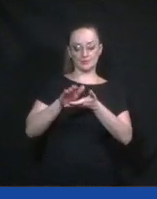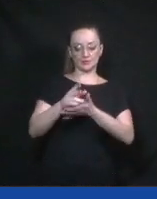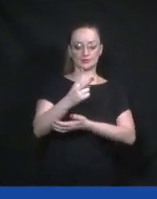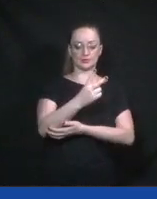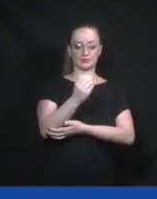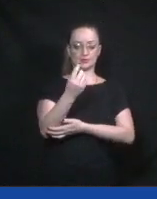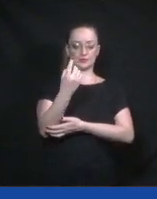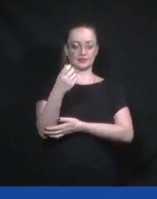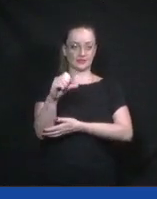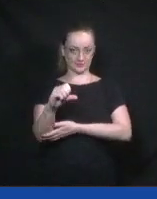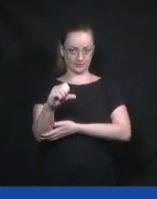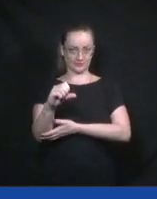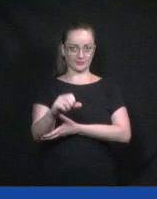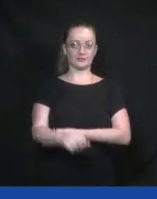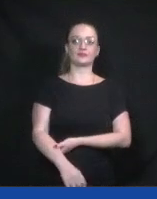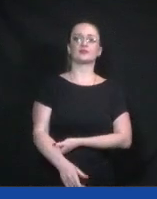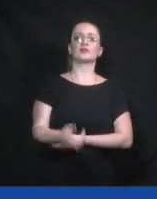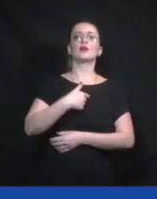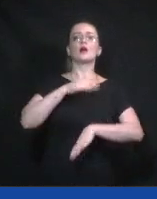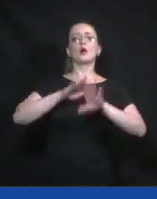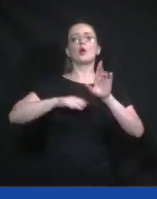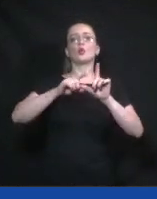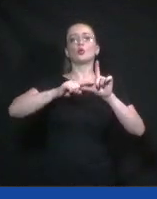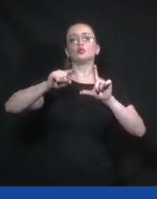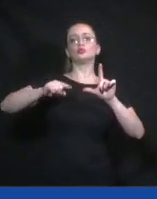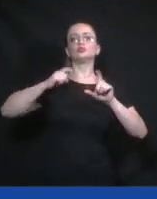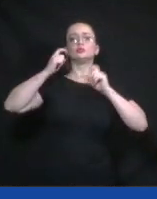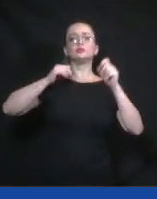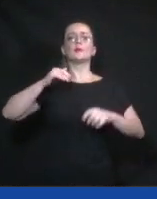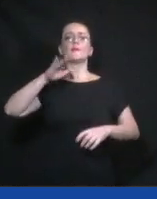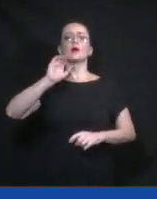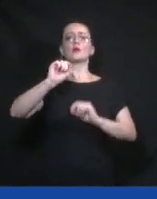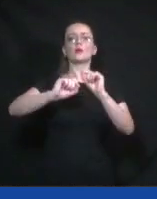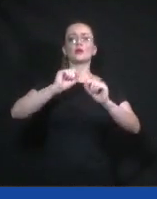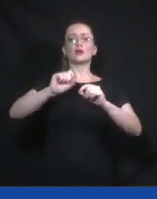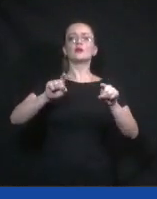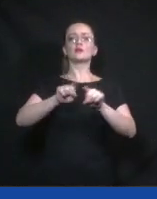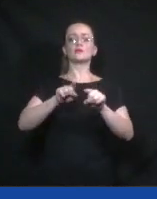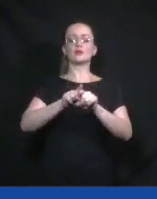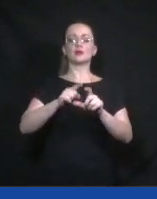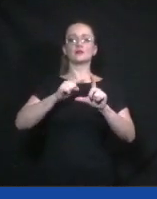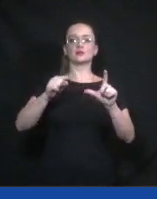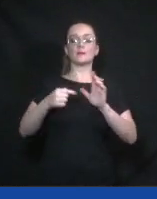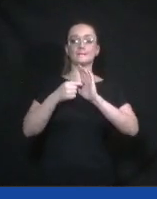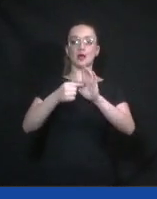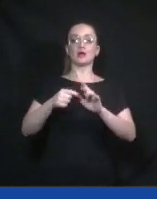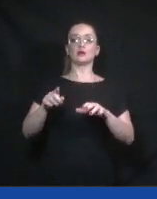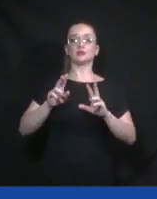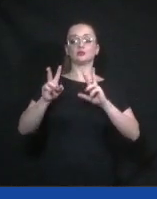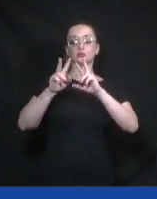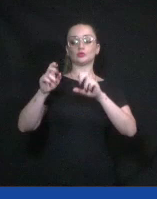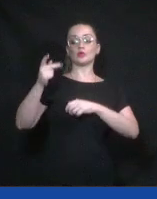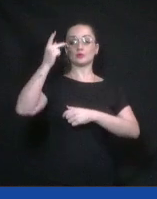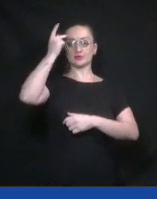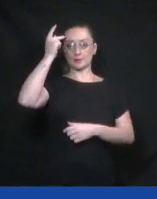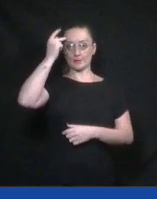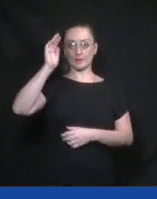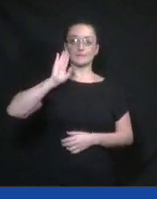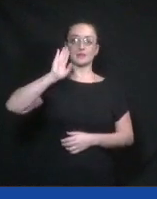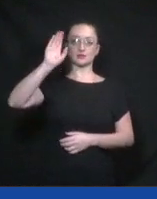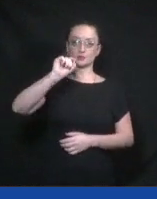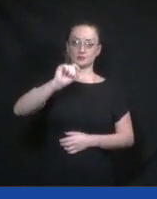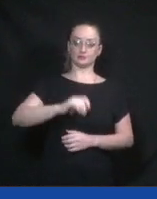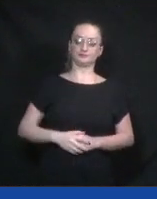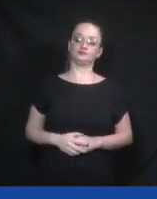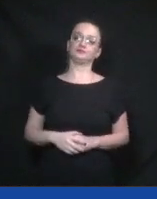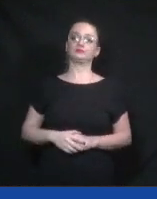ano de 2019 Eu acho que um dos indicadores mais tocantes e é um índice que fala com a cidade de São Paulo especificamente foi